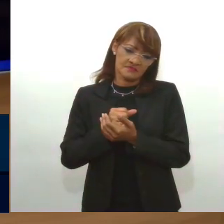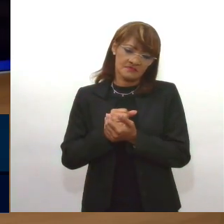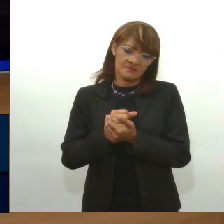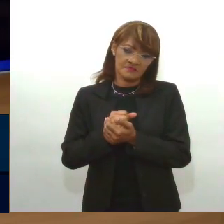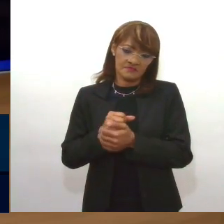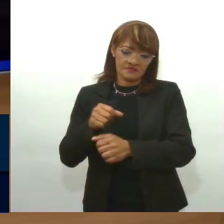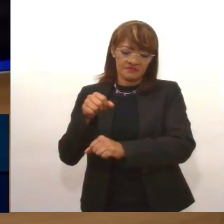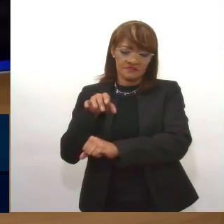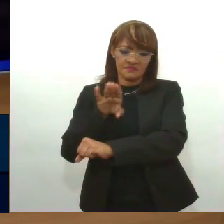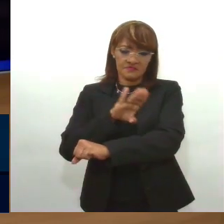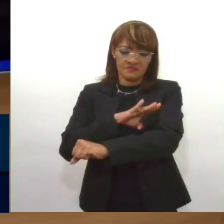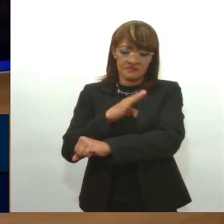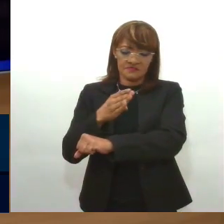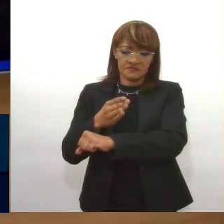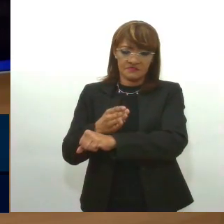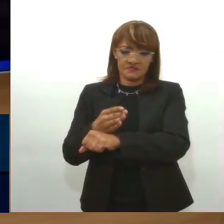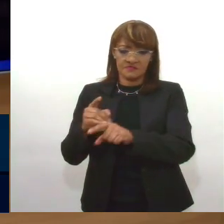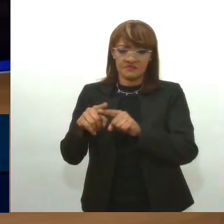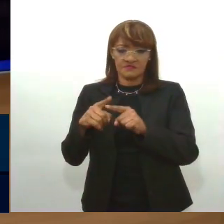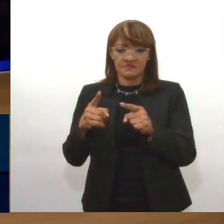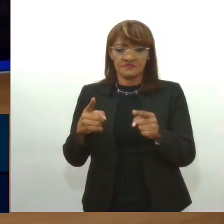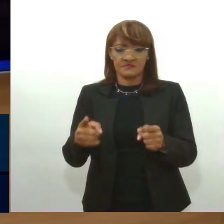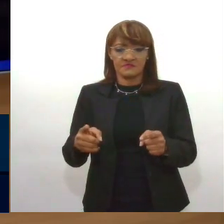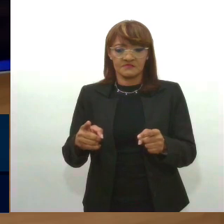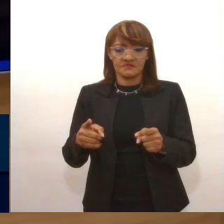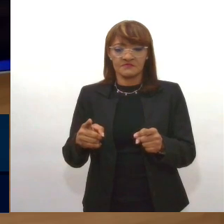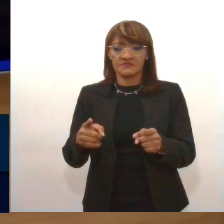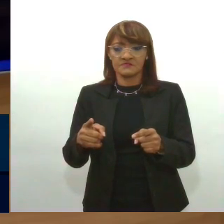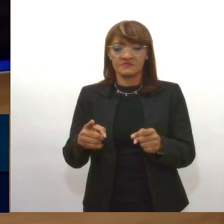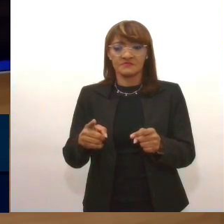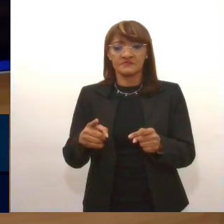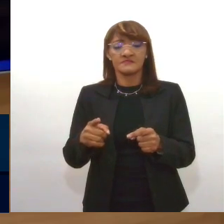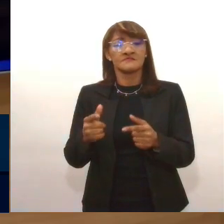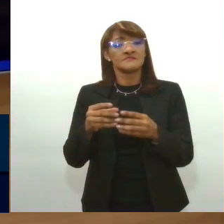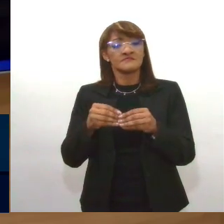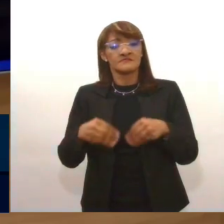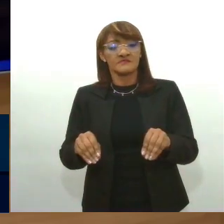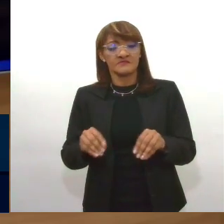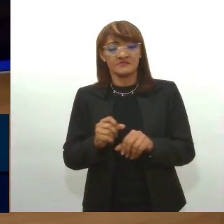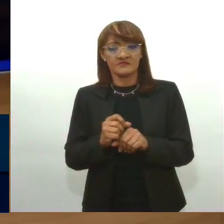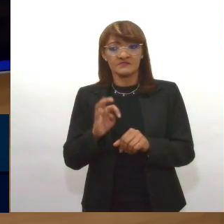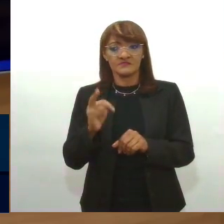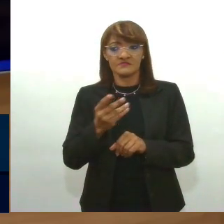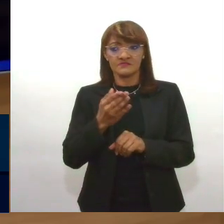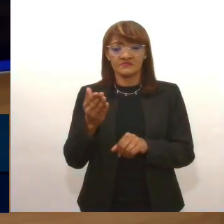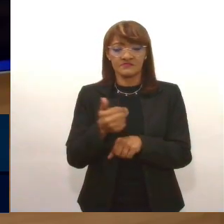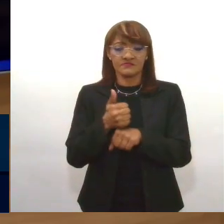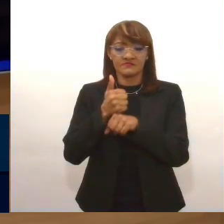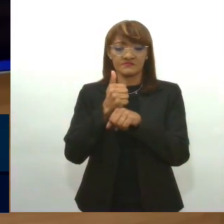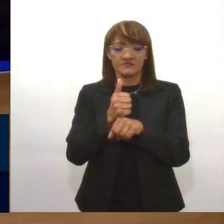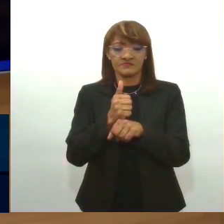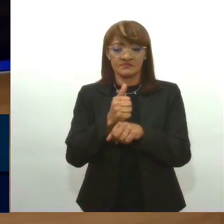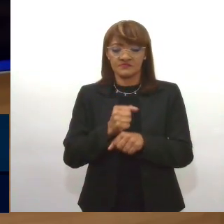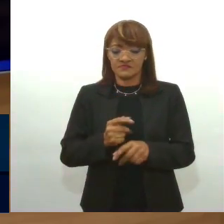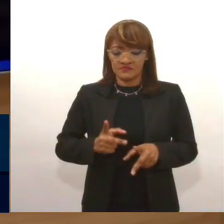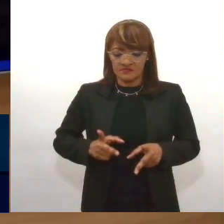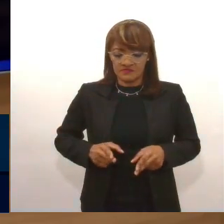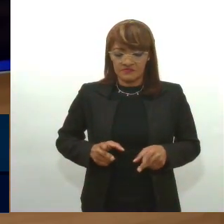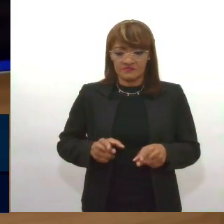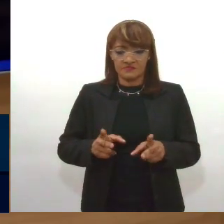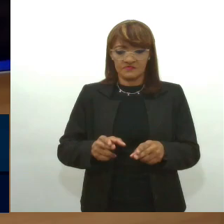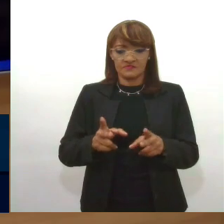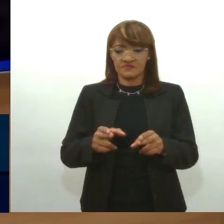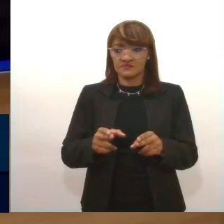pescadores e marisqueiras de todo jeito foi afetado porque a gente ficou com nossos Mariscos sem poder vend nós tivemos que